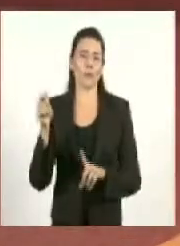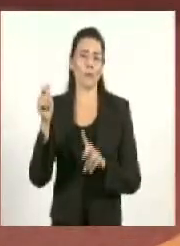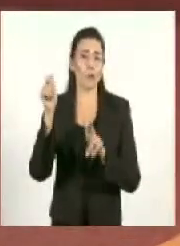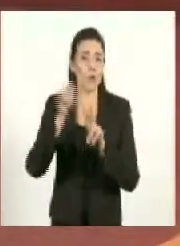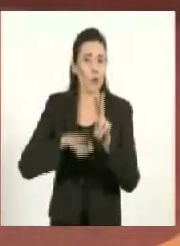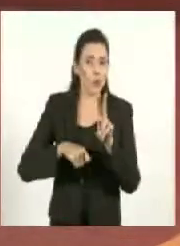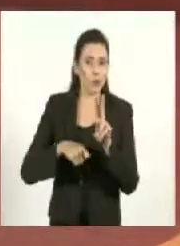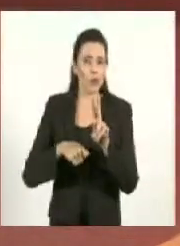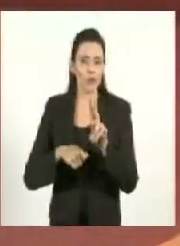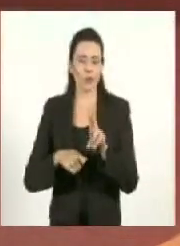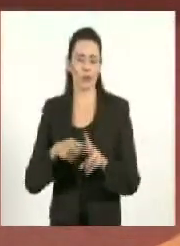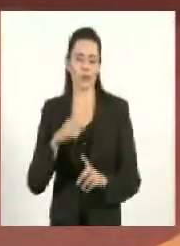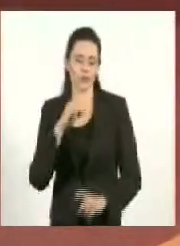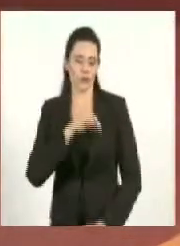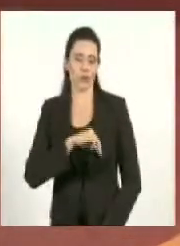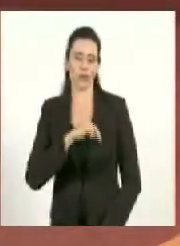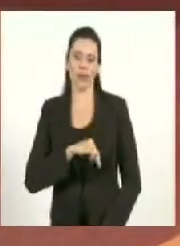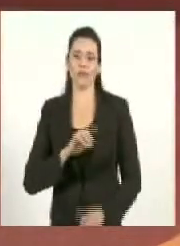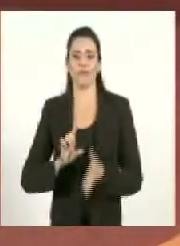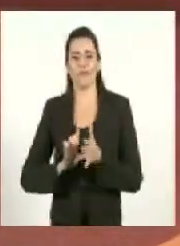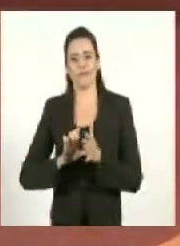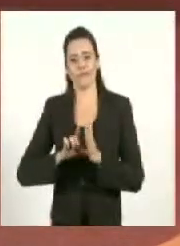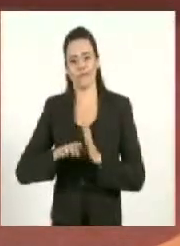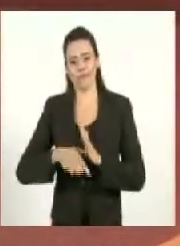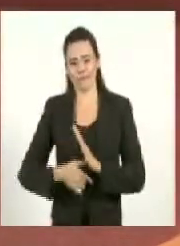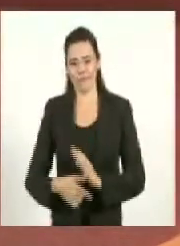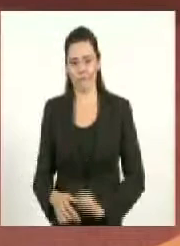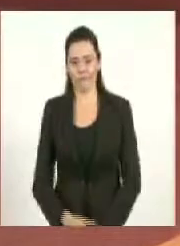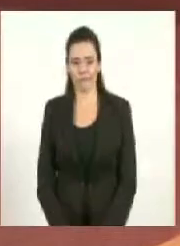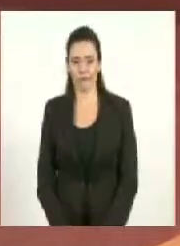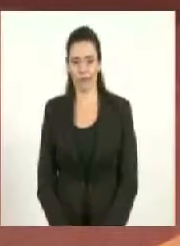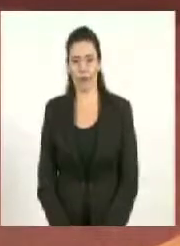também resolveu homenagear no Dia do Trabalhador